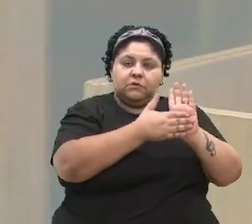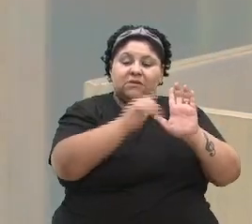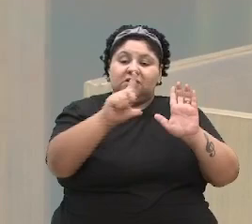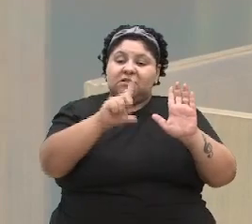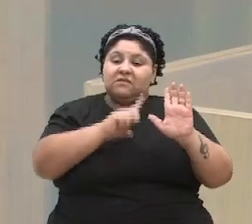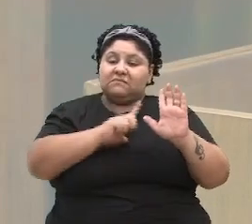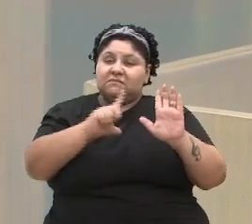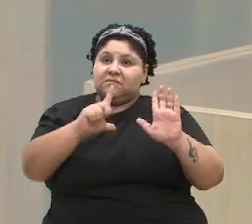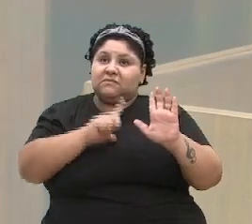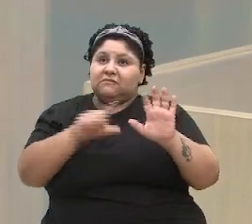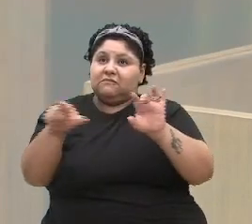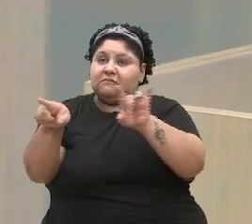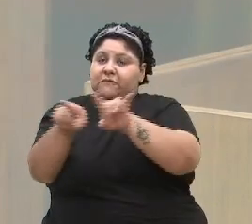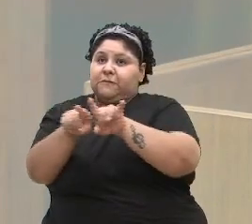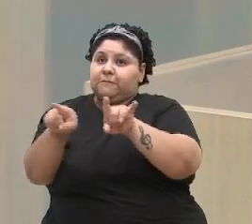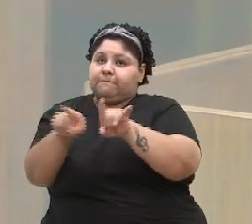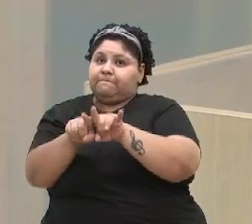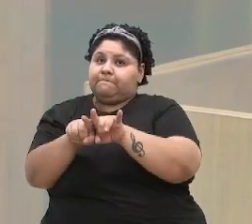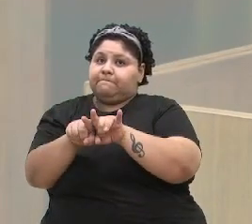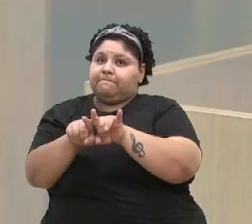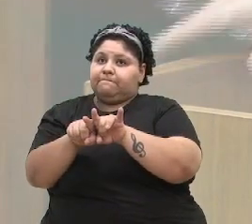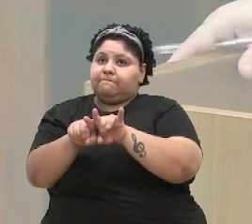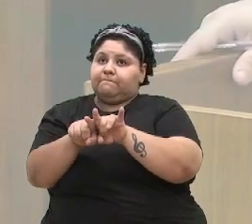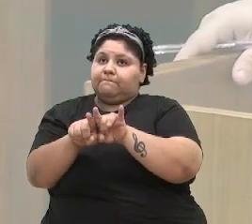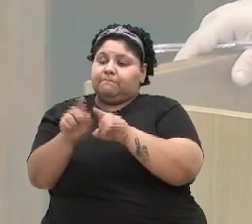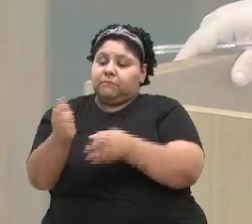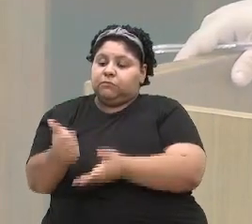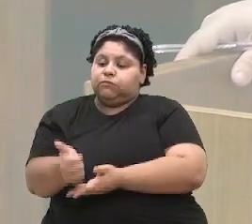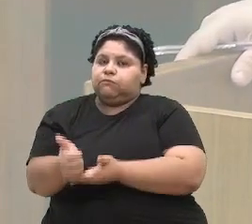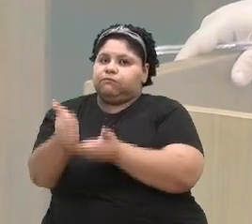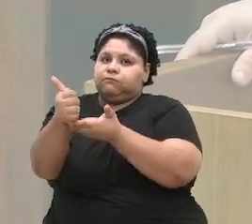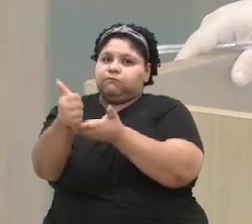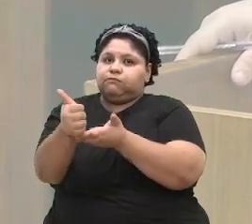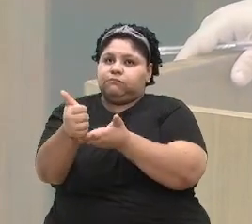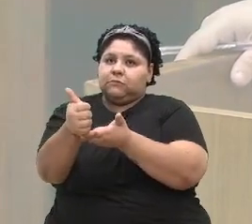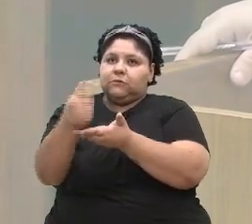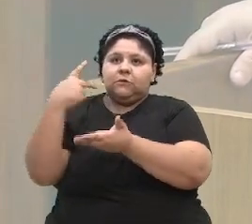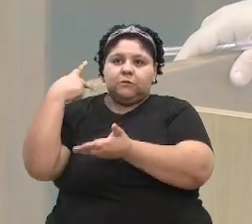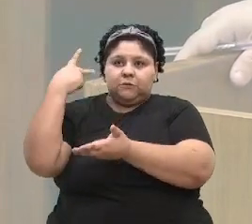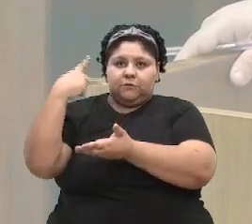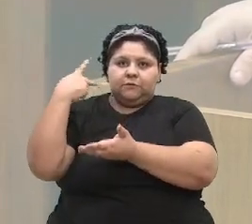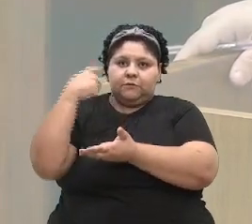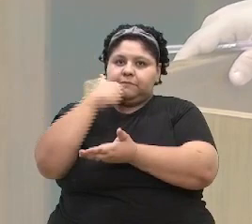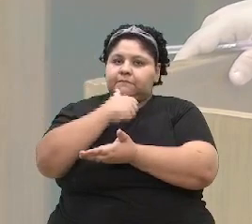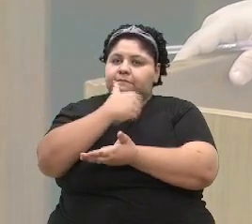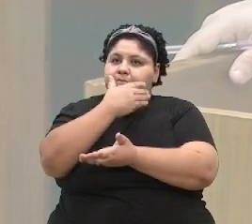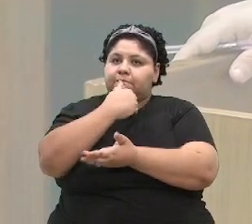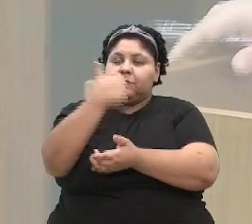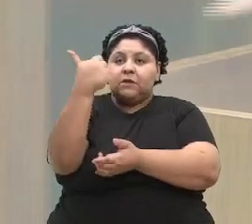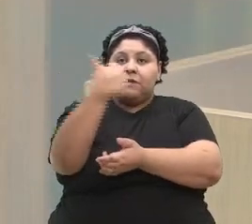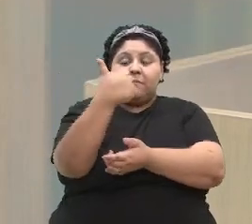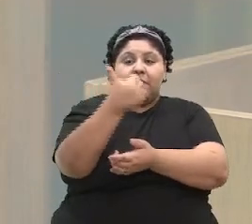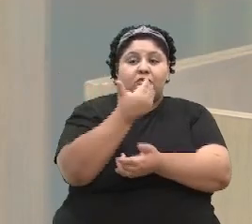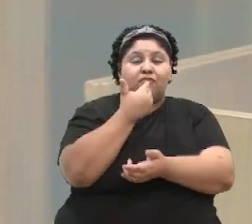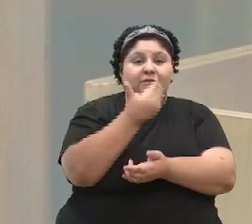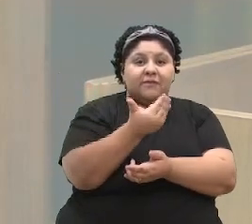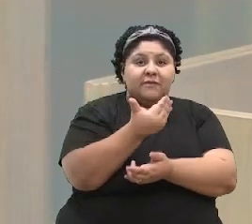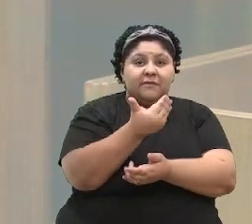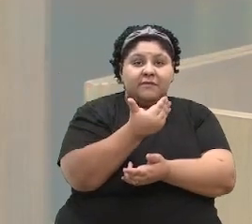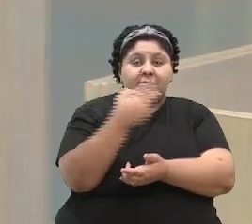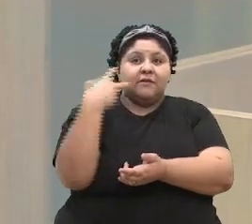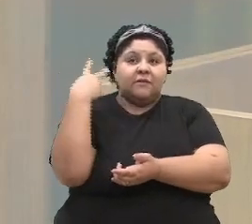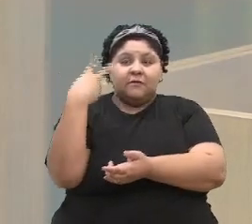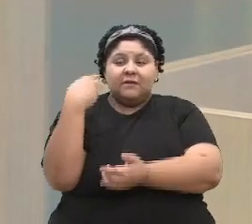tivemos também a colaboração dos nobres pares. Primeiro pedimos que os nobres